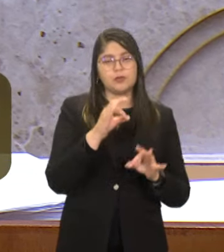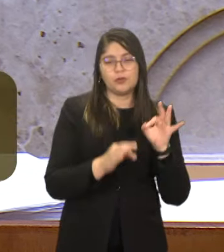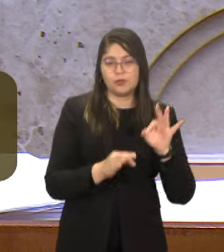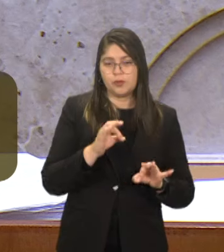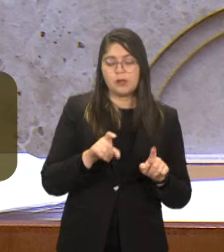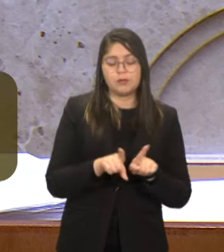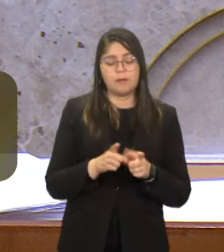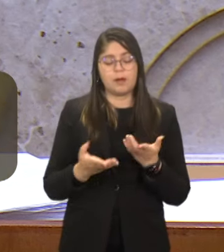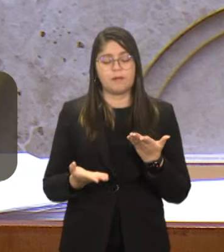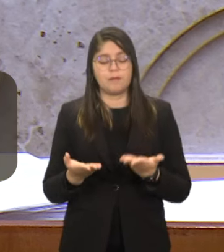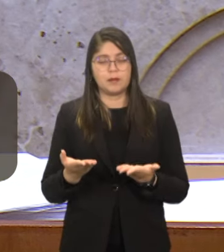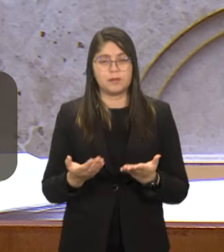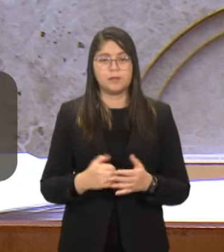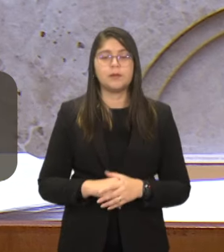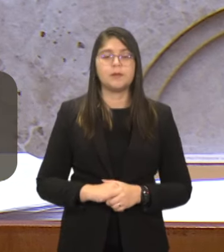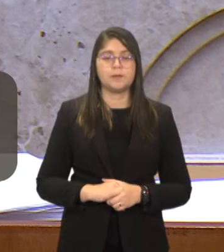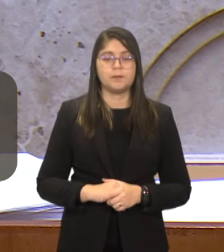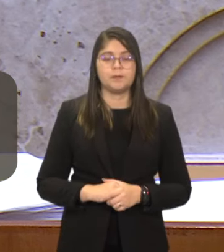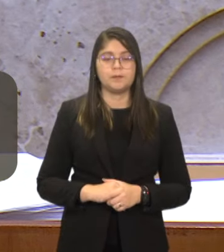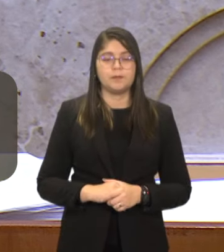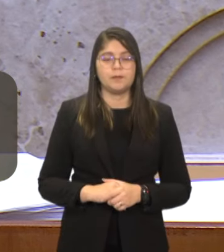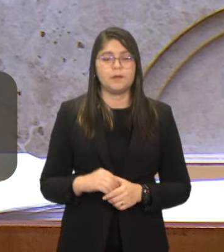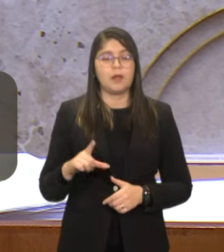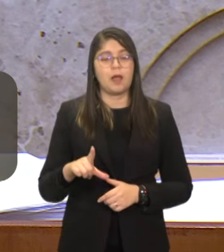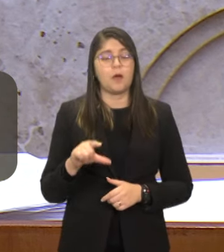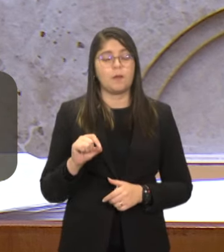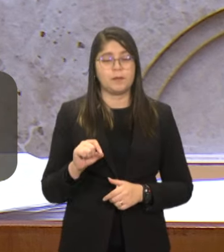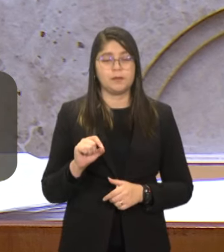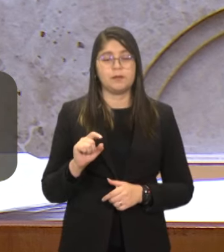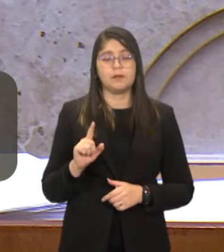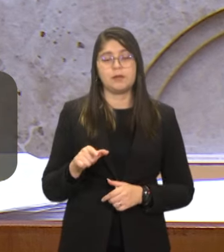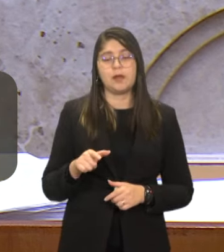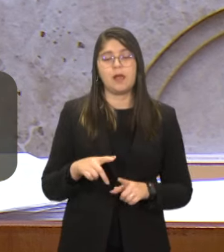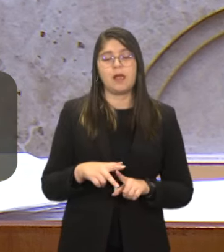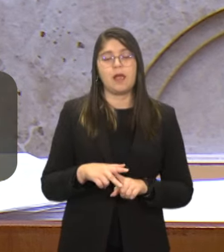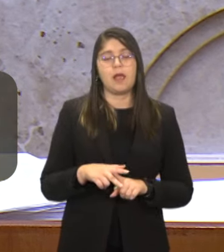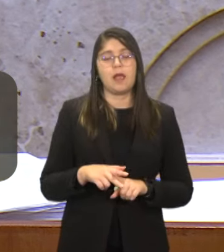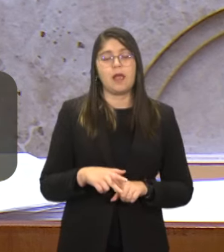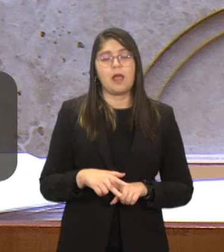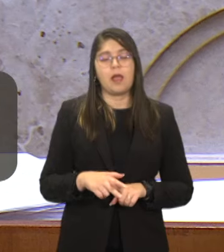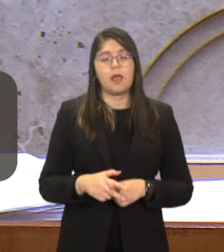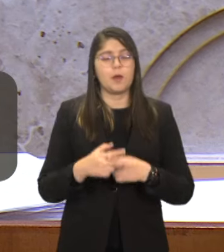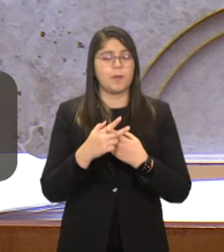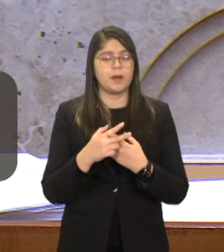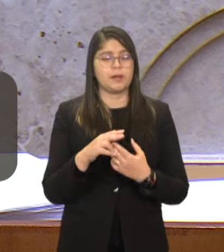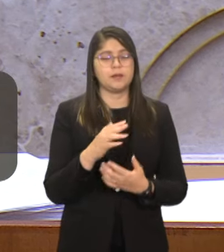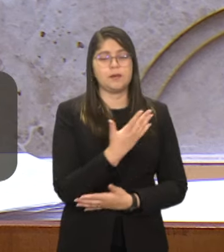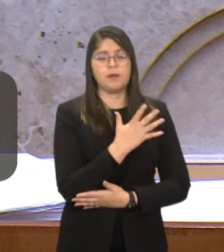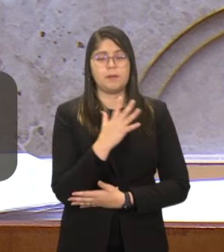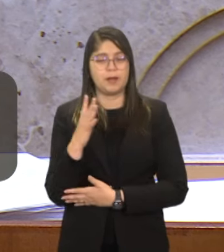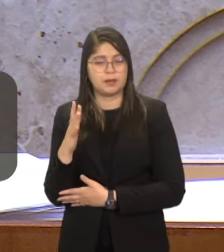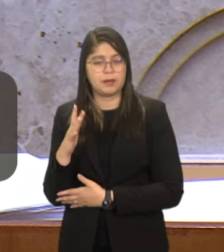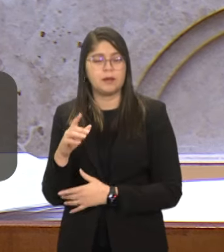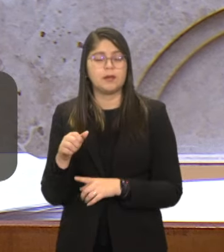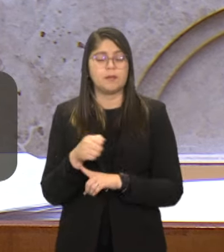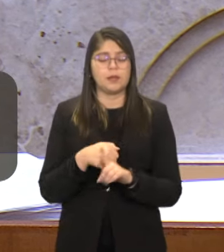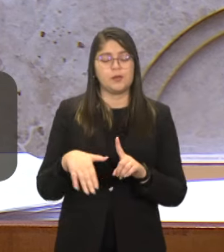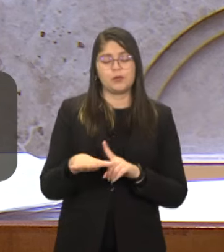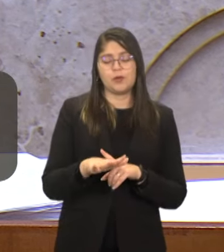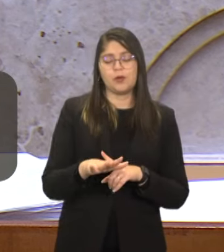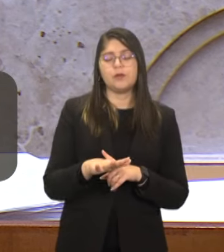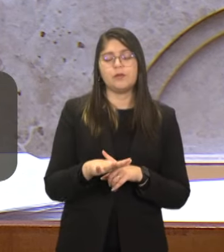razoabilidade. A opção pela gestão pública da recuperação ambiental e socioeconômica é legítima e